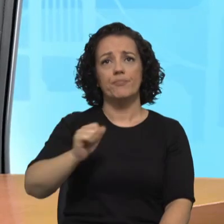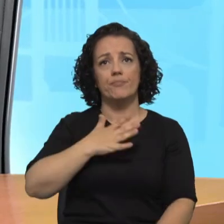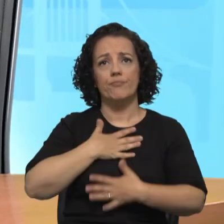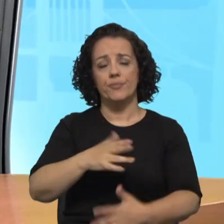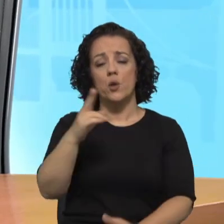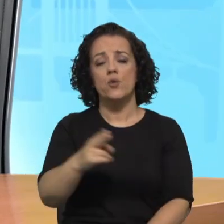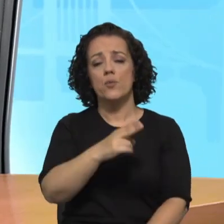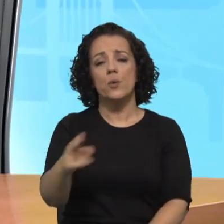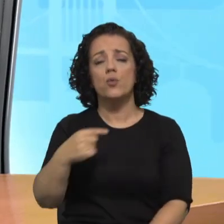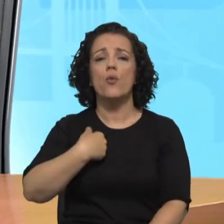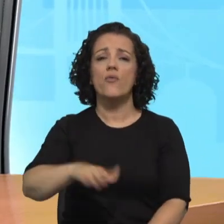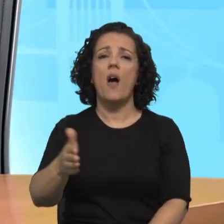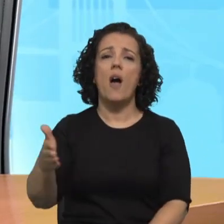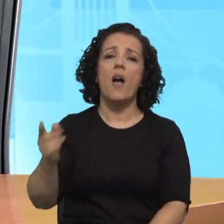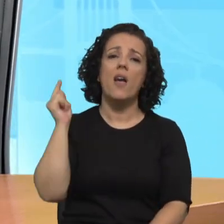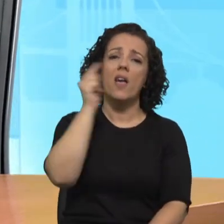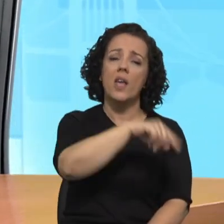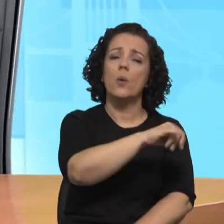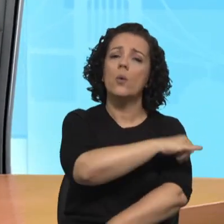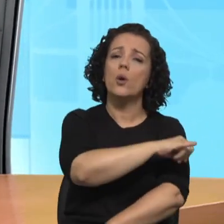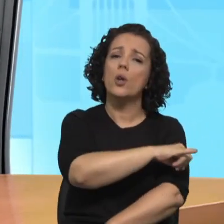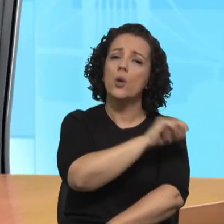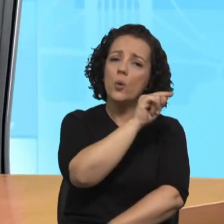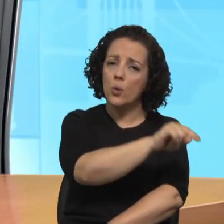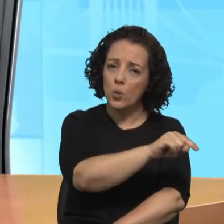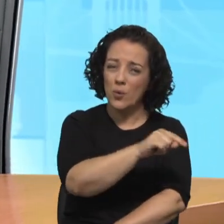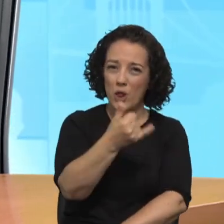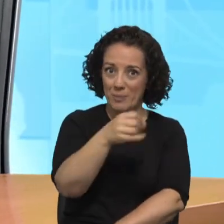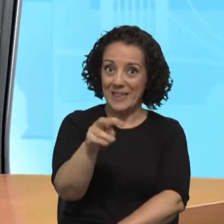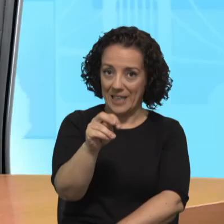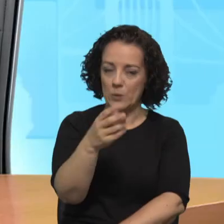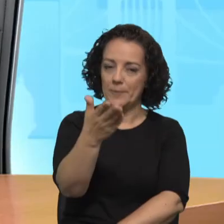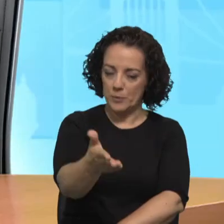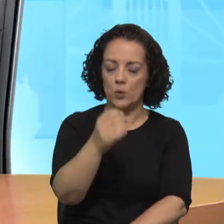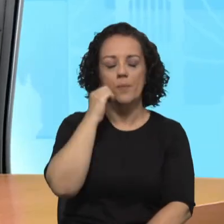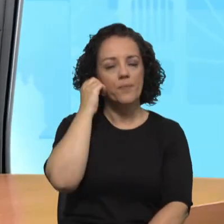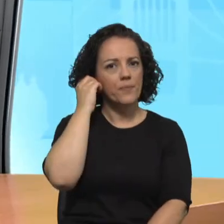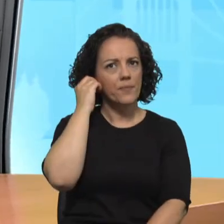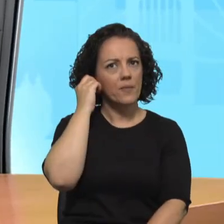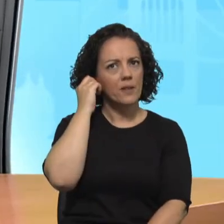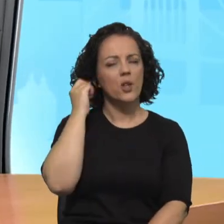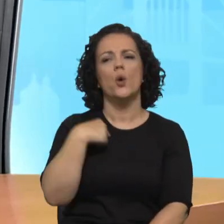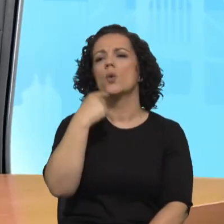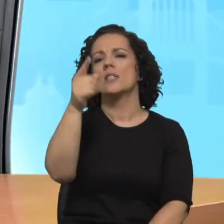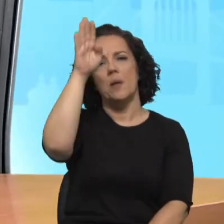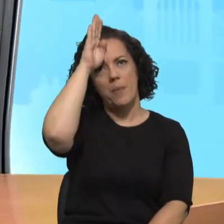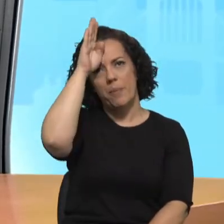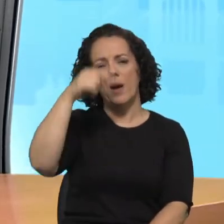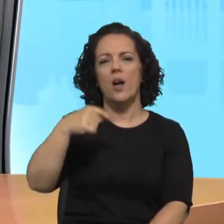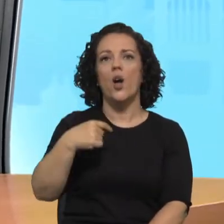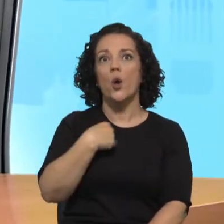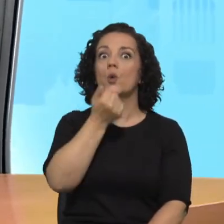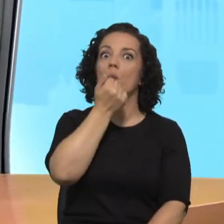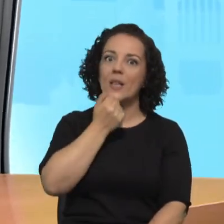de uma Jornada Mundial da Juventude do Rio de Janeiro. Então, um por um... 2013. E 2013. E eu disse-lhe, Santo Padre, fiz todas as jornadas, estou contente